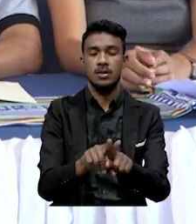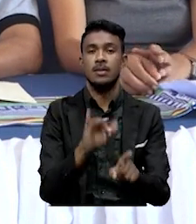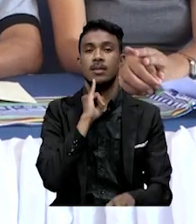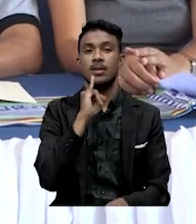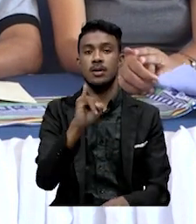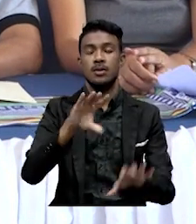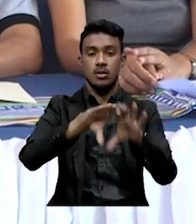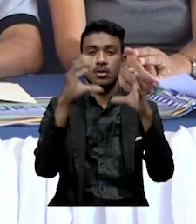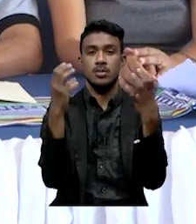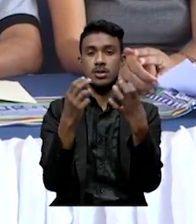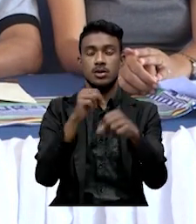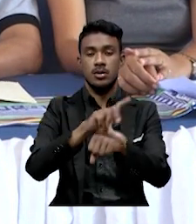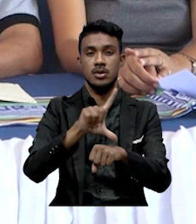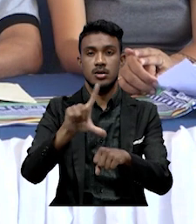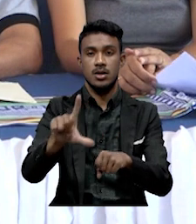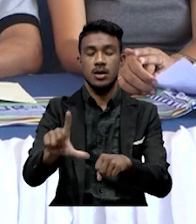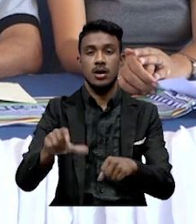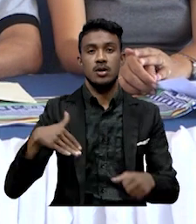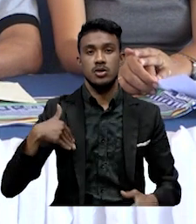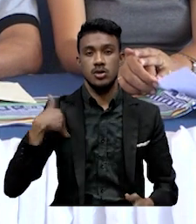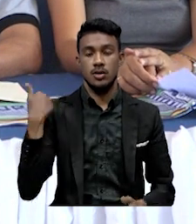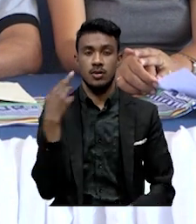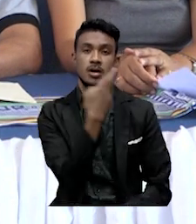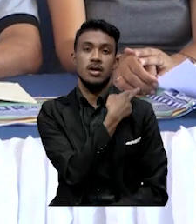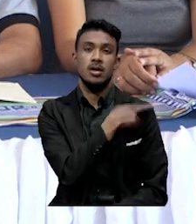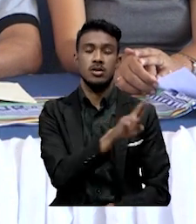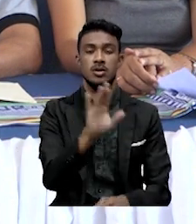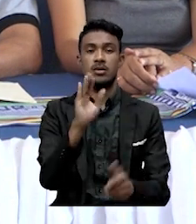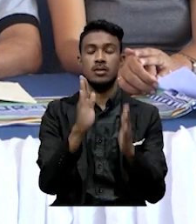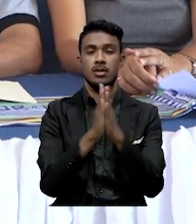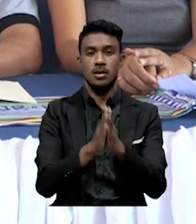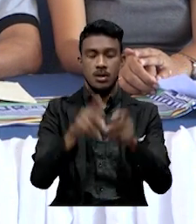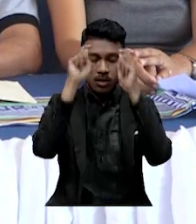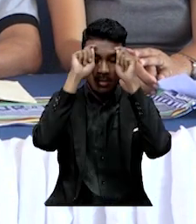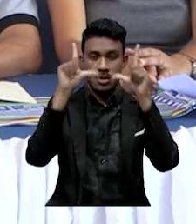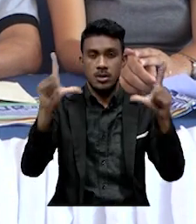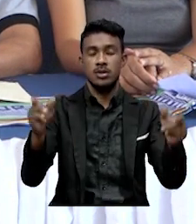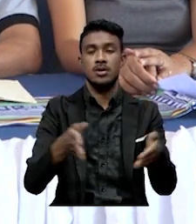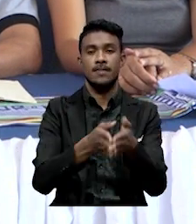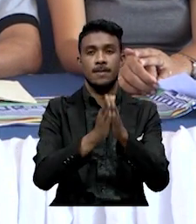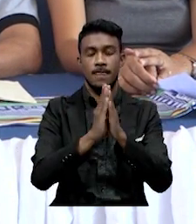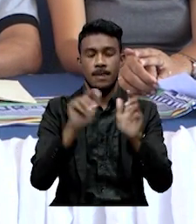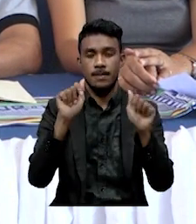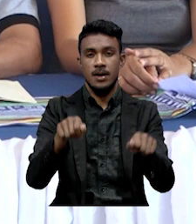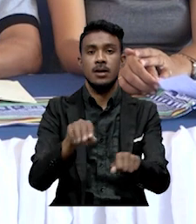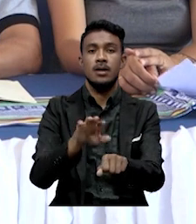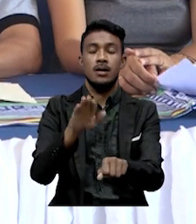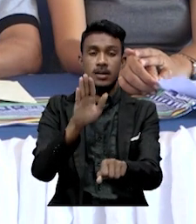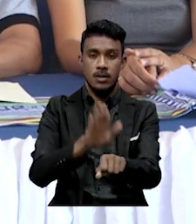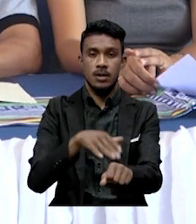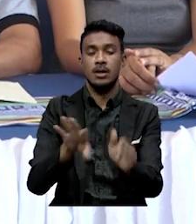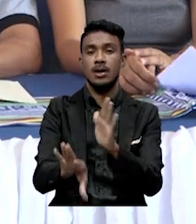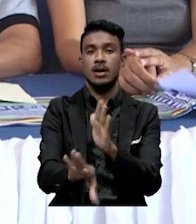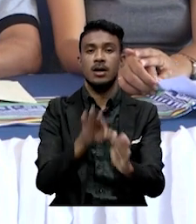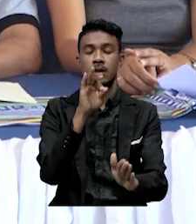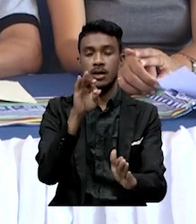Comissão Nacional Juventude Católica Timor-Leste, atoba Conferência Episcopal Timorense, pode reta na aprovação, na